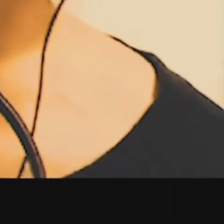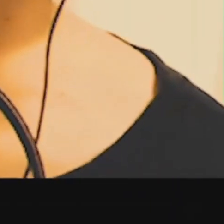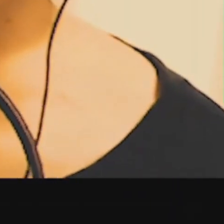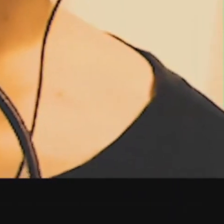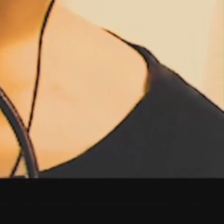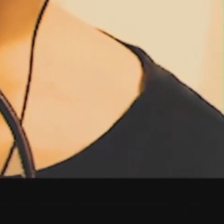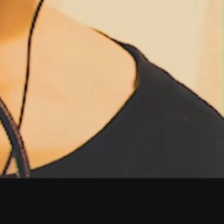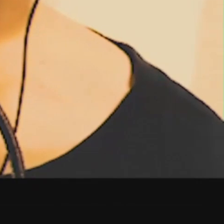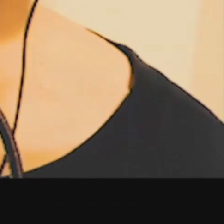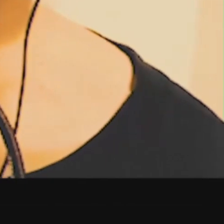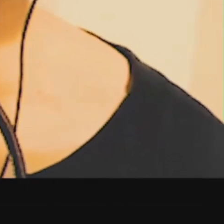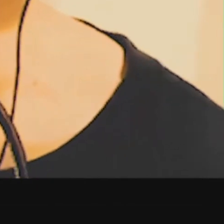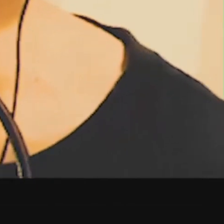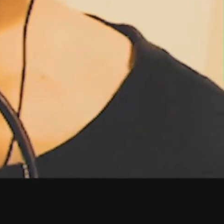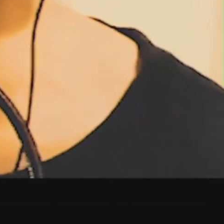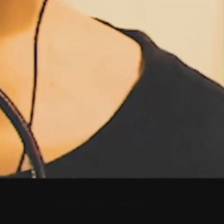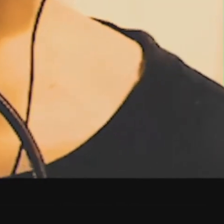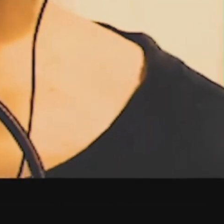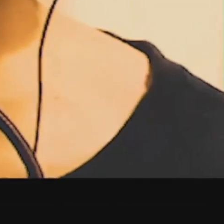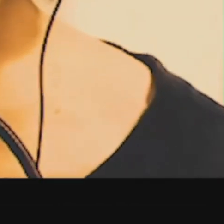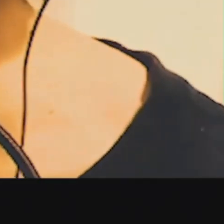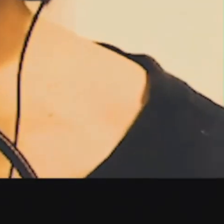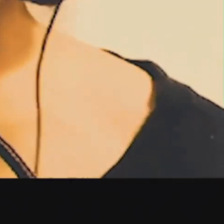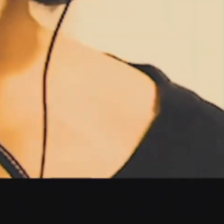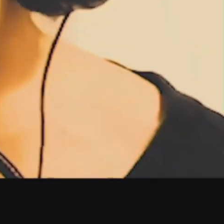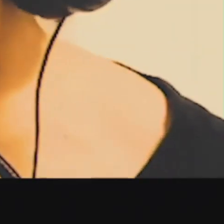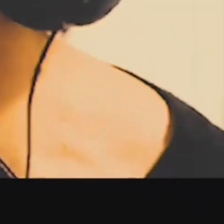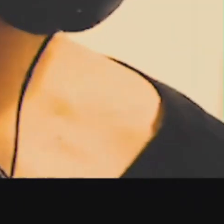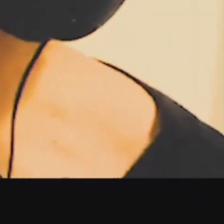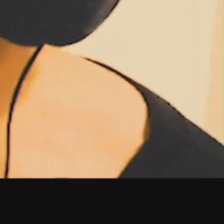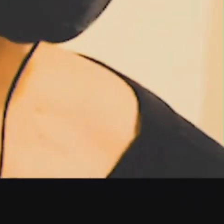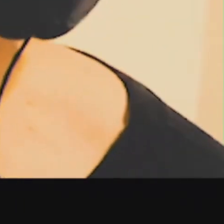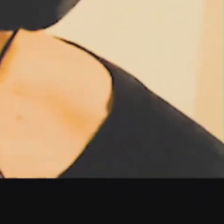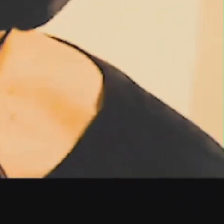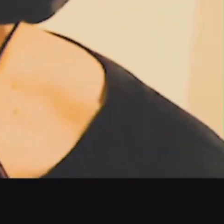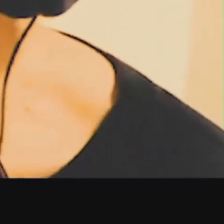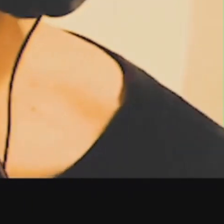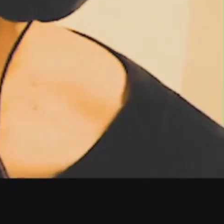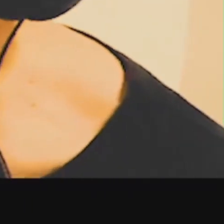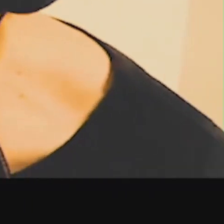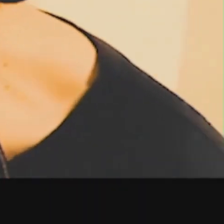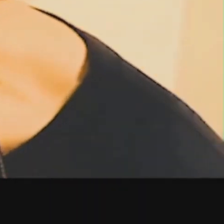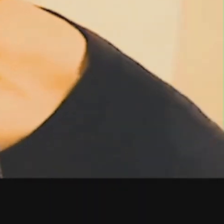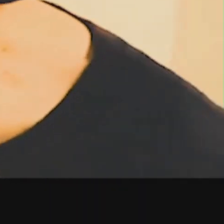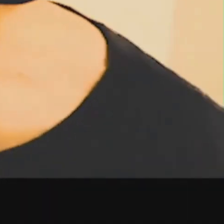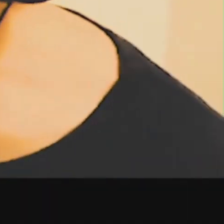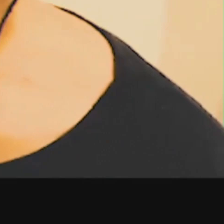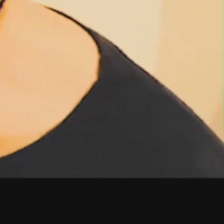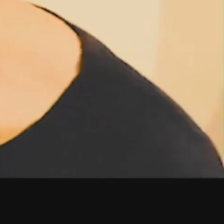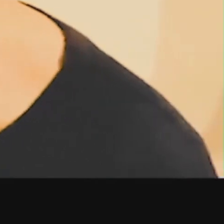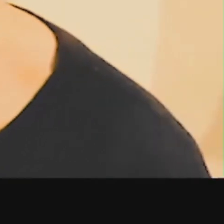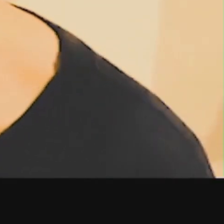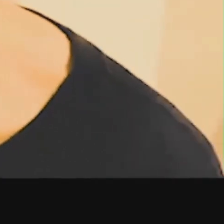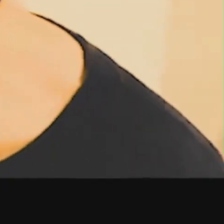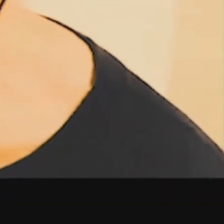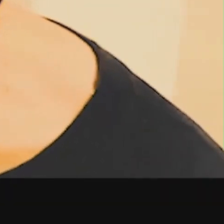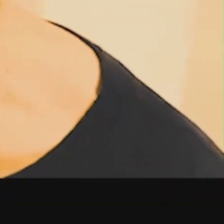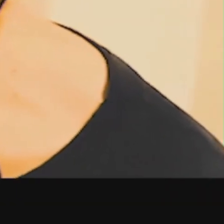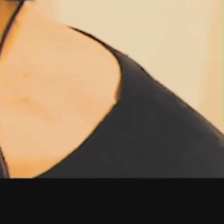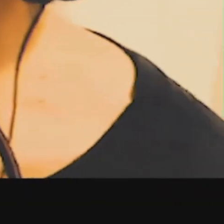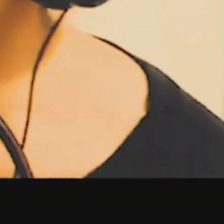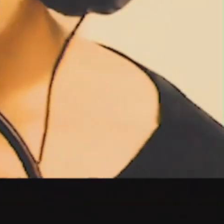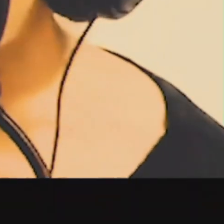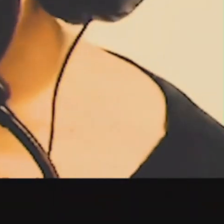desista. Torne suas lágrimas um ponto de vista. Pense no seu futuro e planeje algo maior. Depois de tantos anos vamos ver o mundo melhor. Diante de